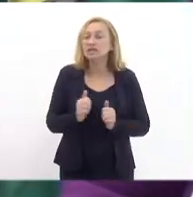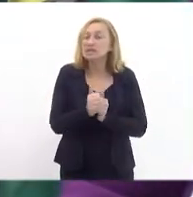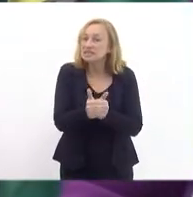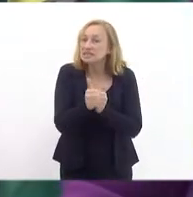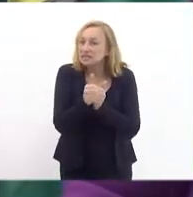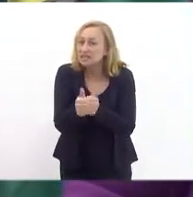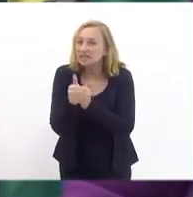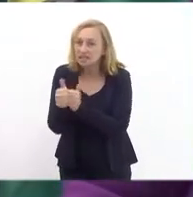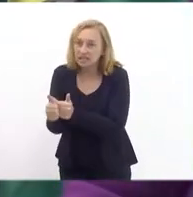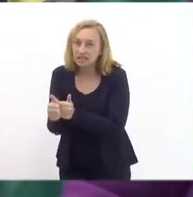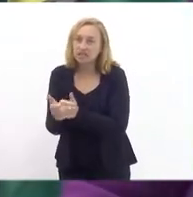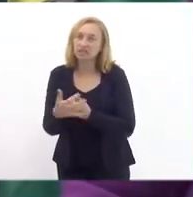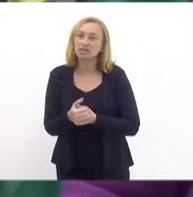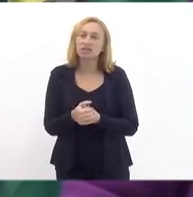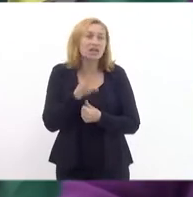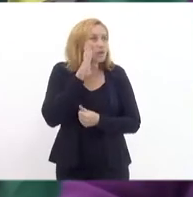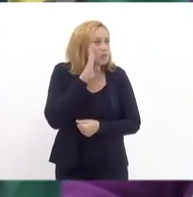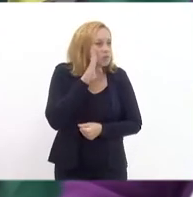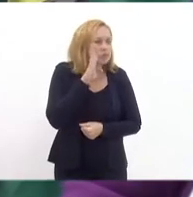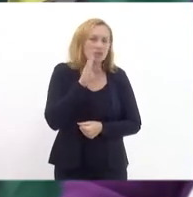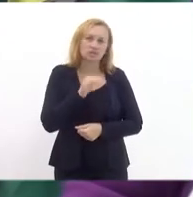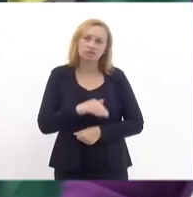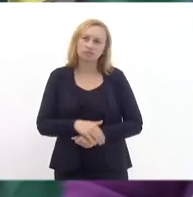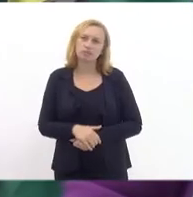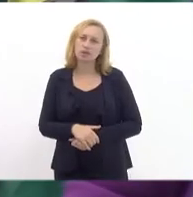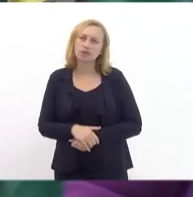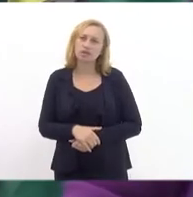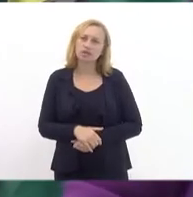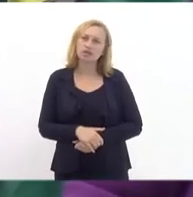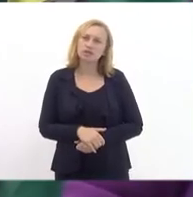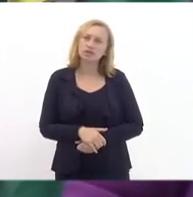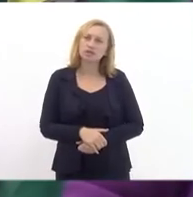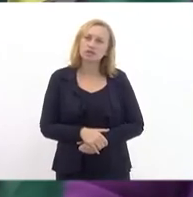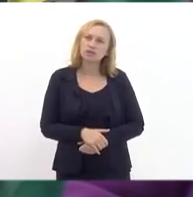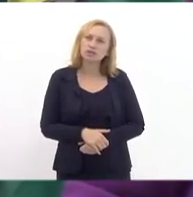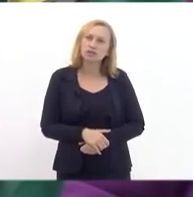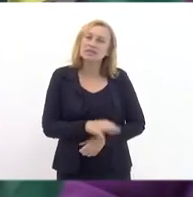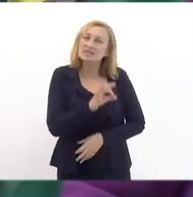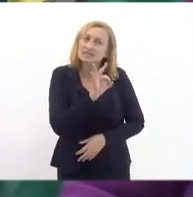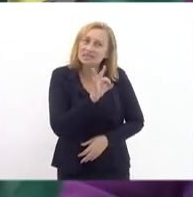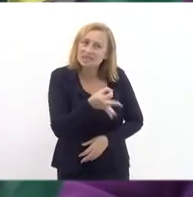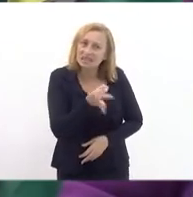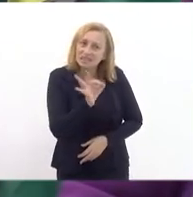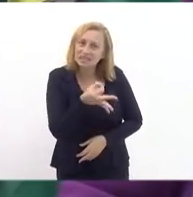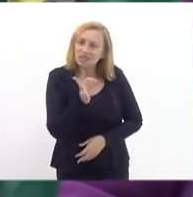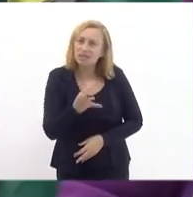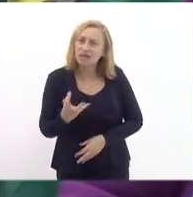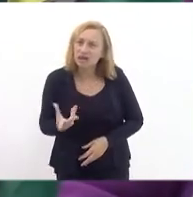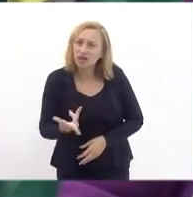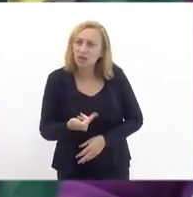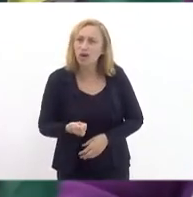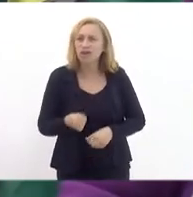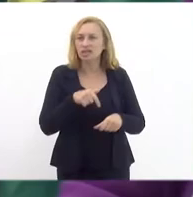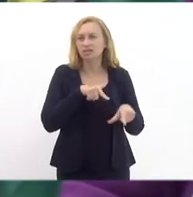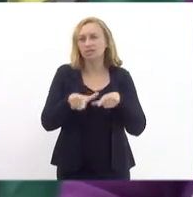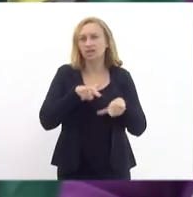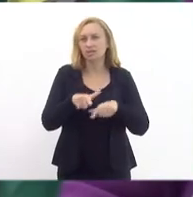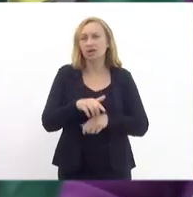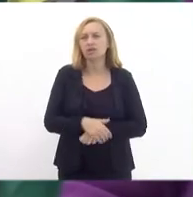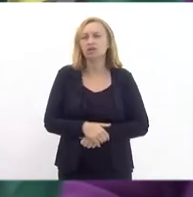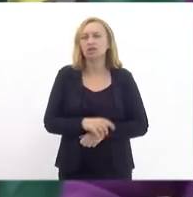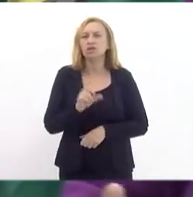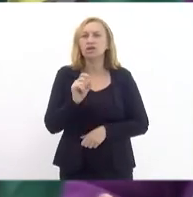que, digamos, princípios que garantam exatamente a qualidade do serviço. O que